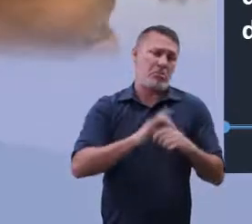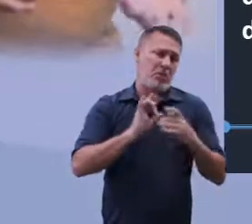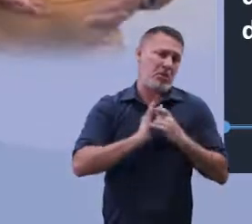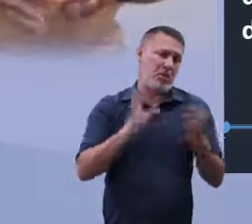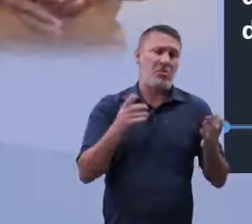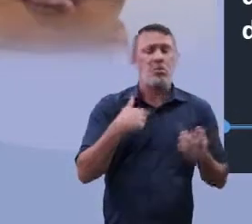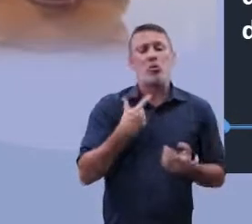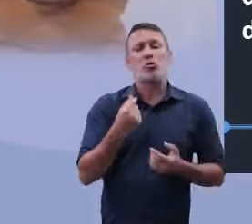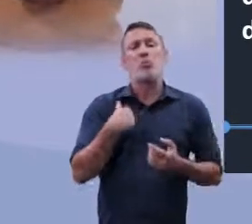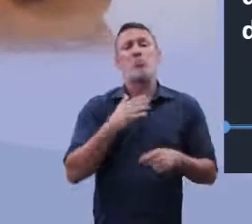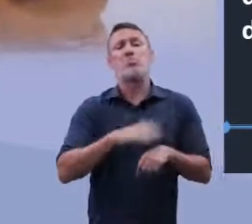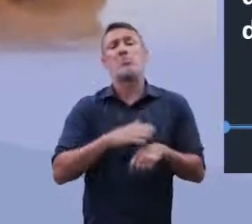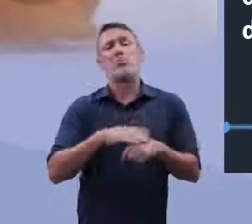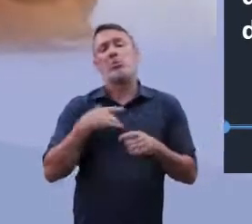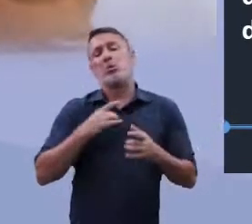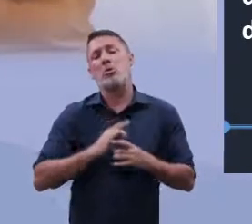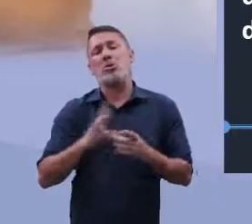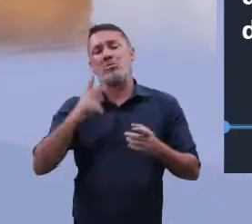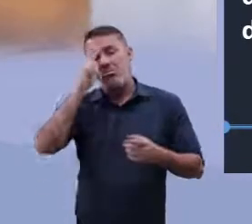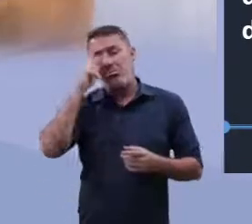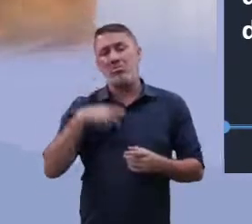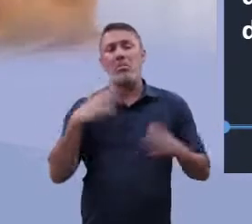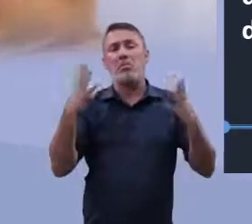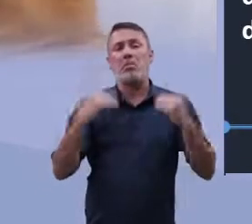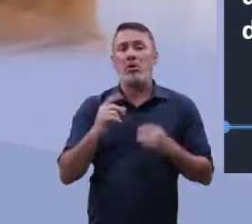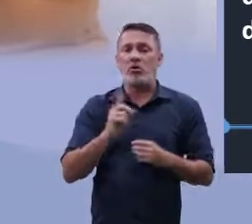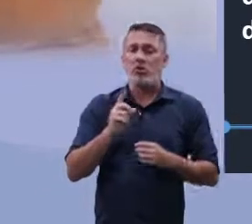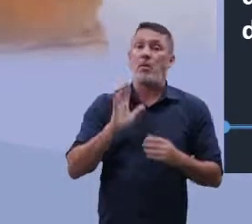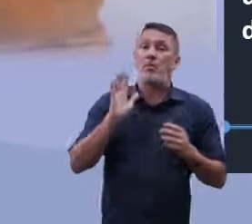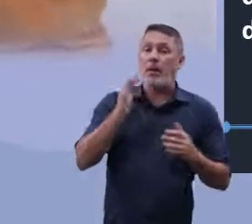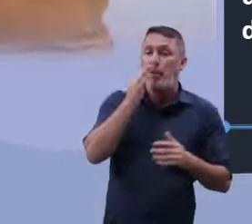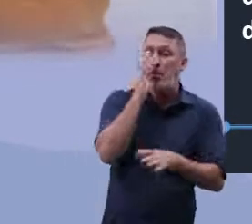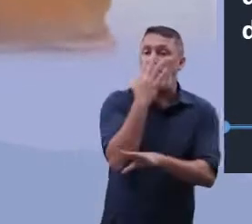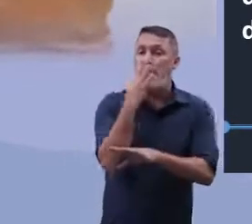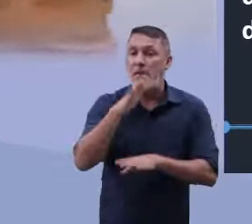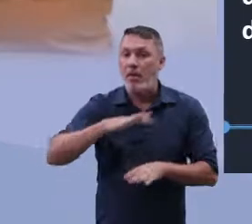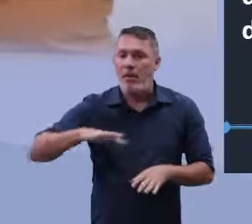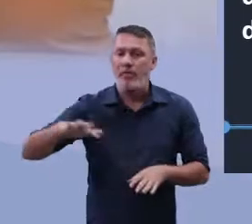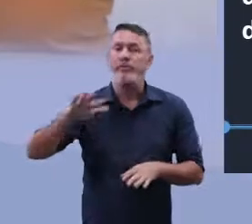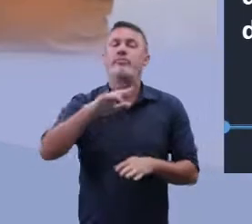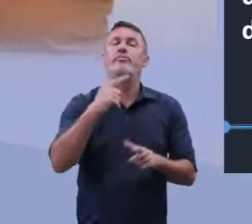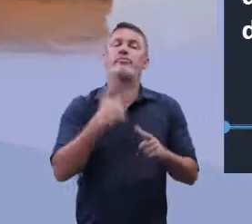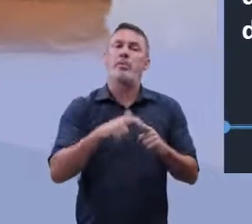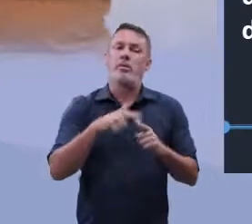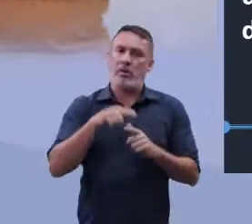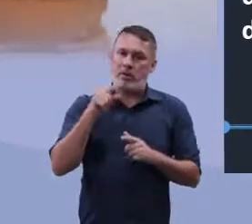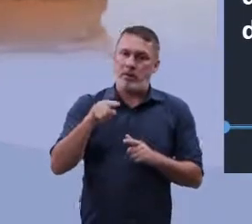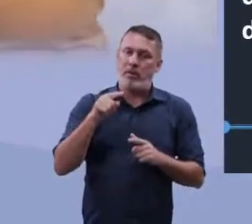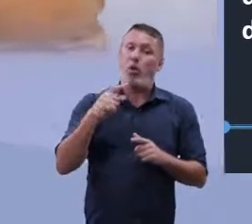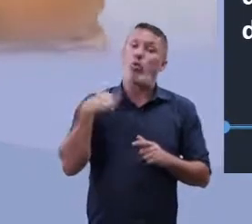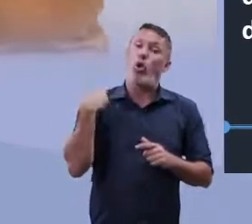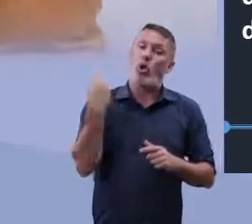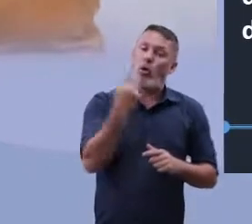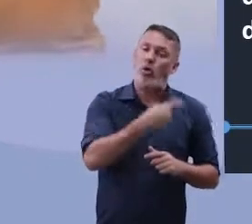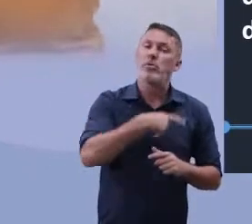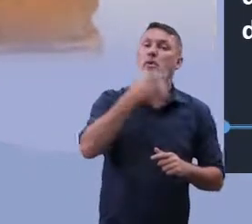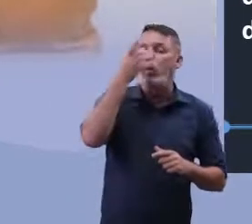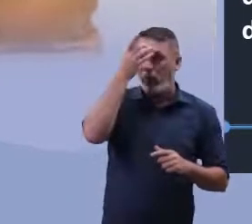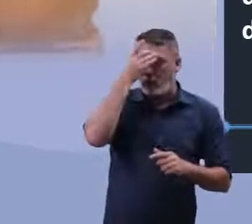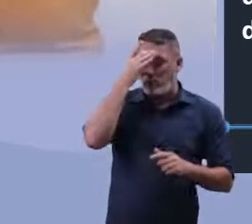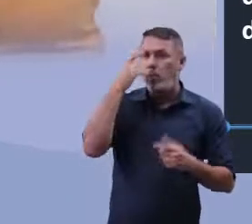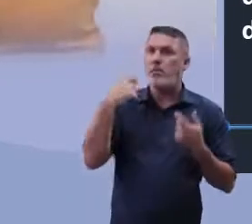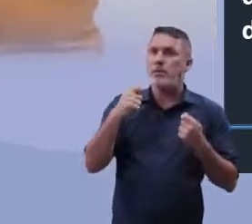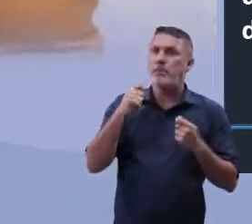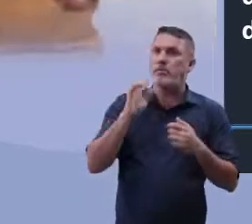quiser, né? Aquela grande frase que vocês gostam, o dinheiro é meu, eu compro o que eu quiser, mas o meio ambiente não é seu. A questão ambiental é nossa,